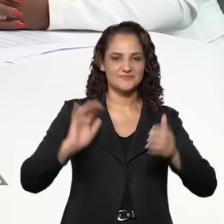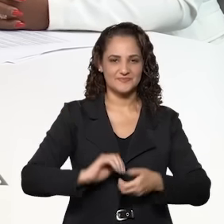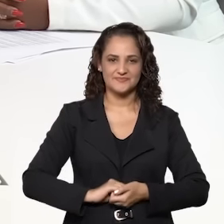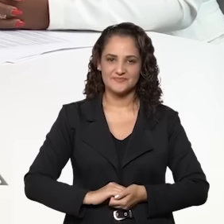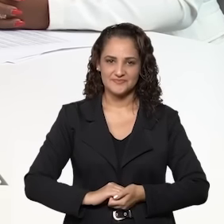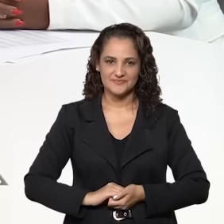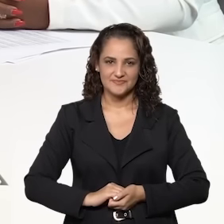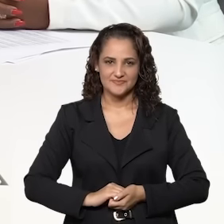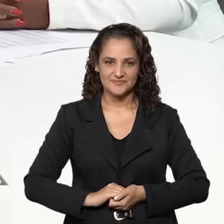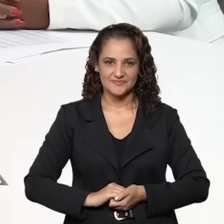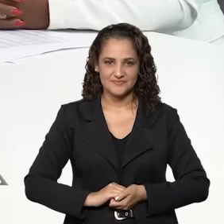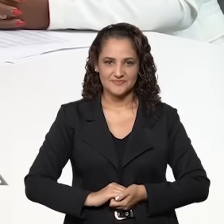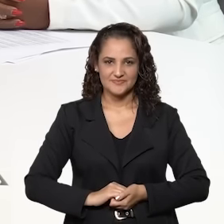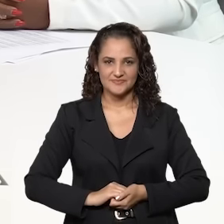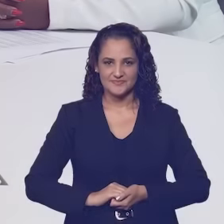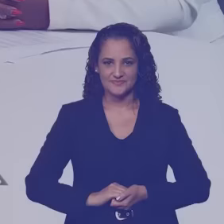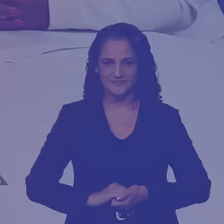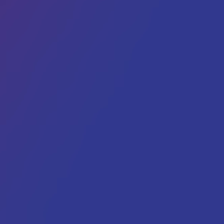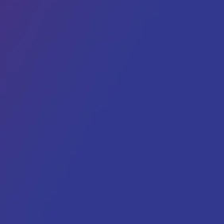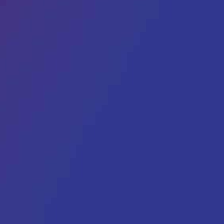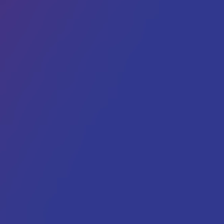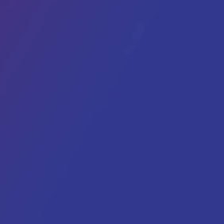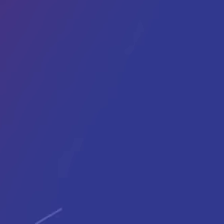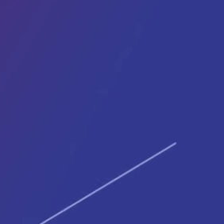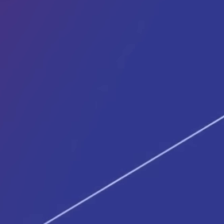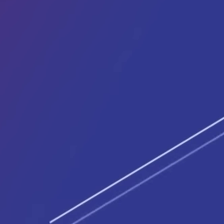e muito mais até a próxima